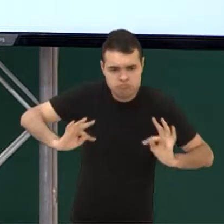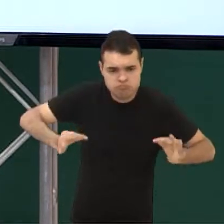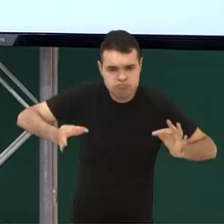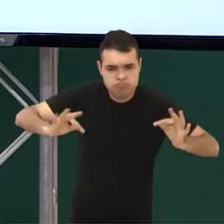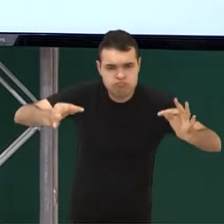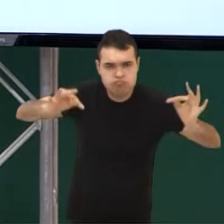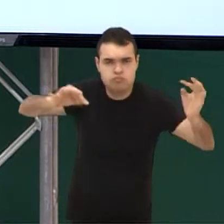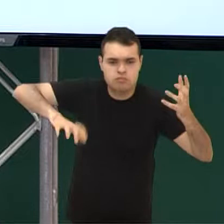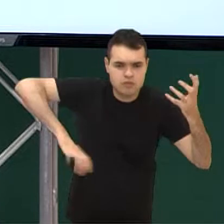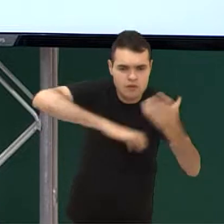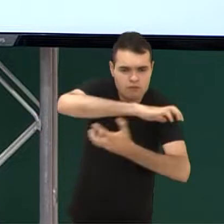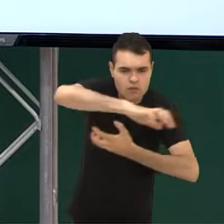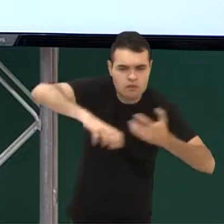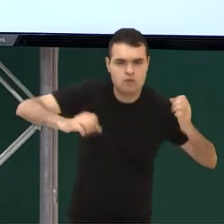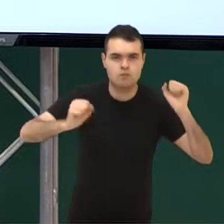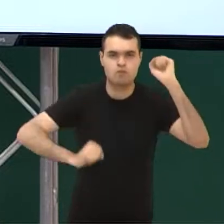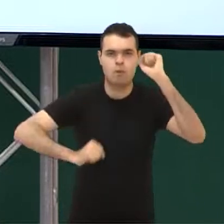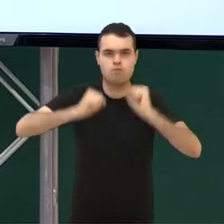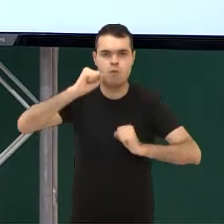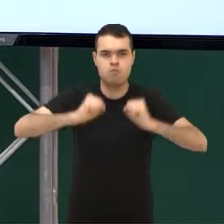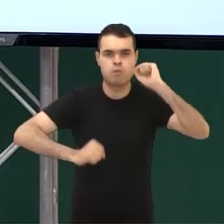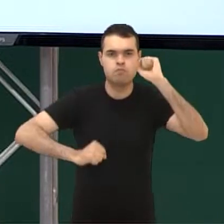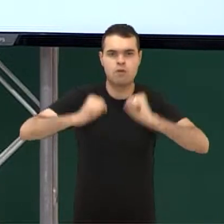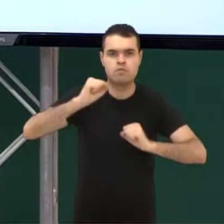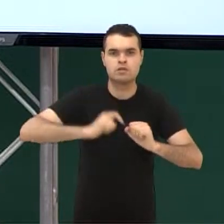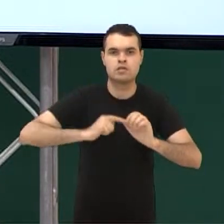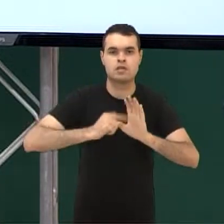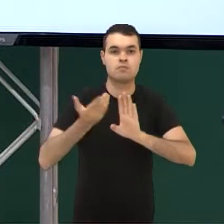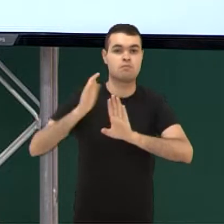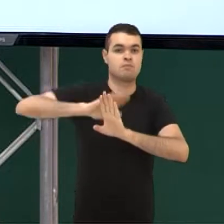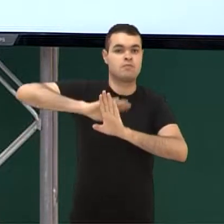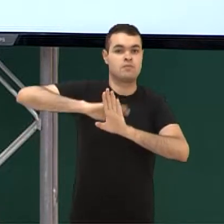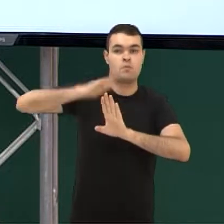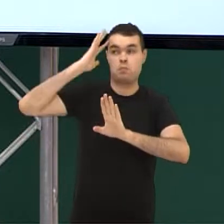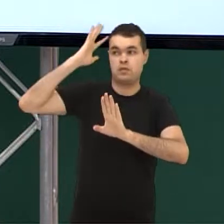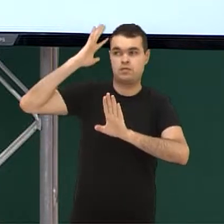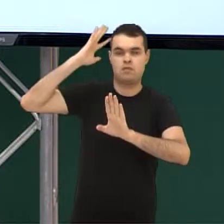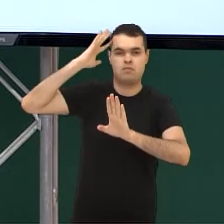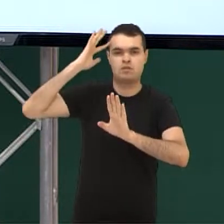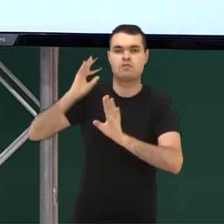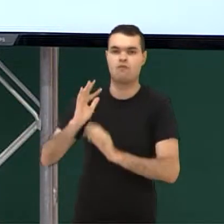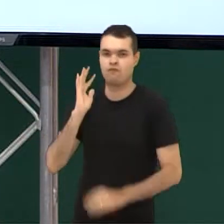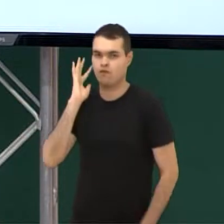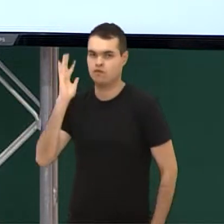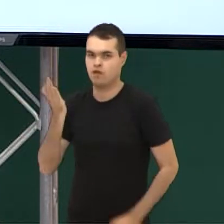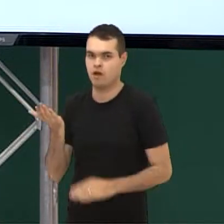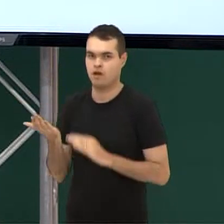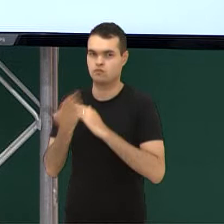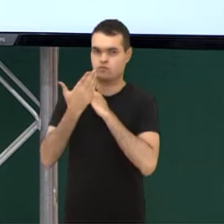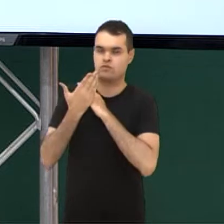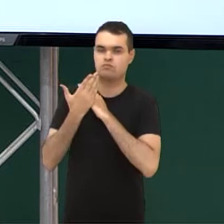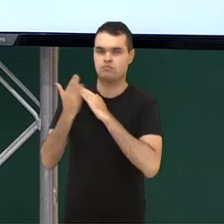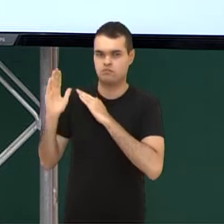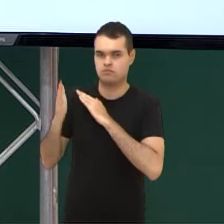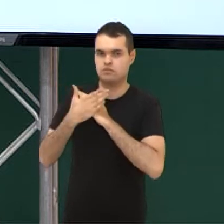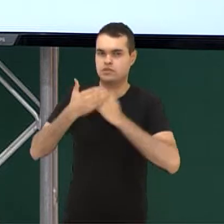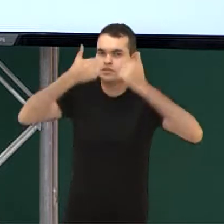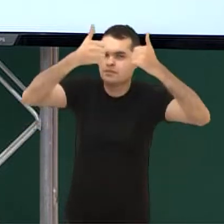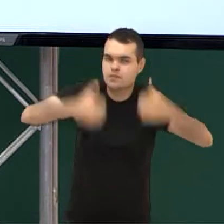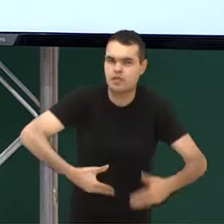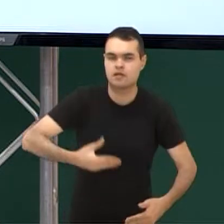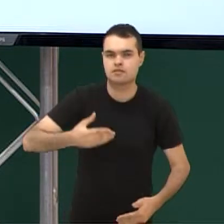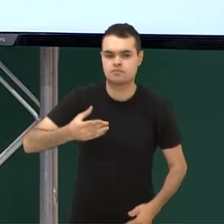como a Revolução Industrial, a gente tem um pensamento por trás disso, e por isso que a filosofia acaba nos ajudando a explicar essa